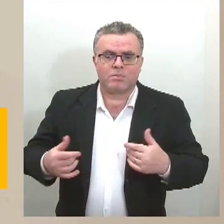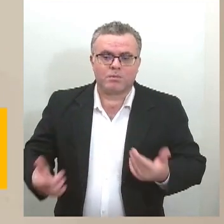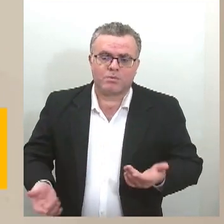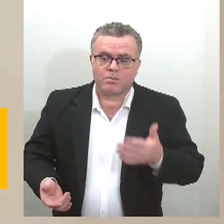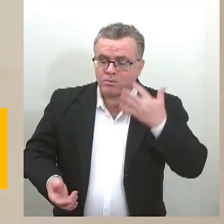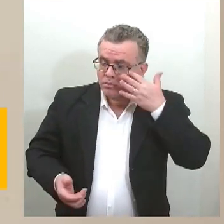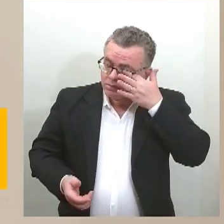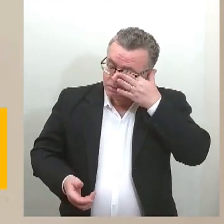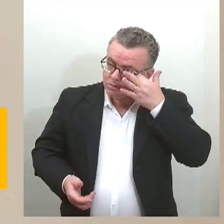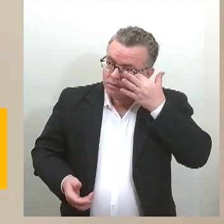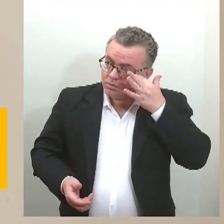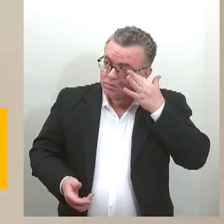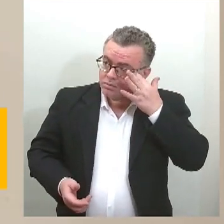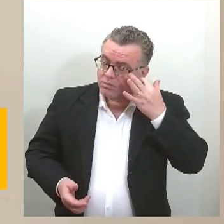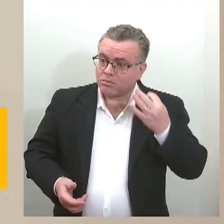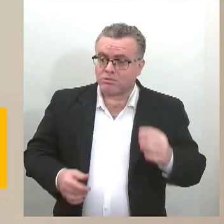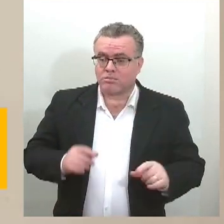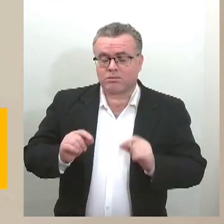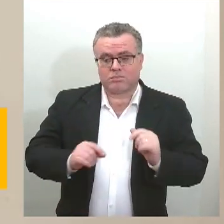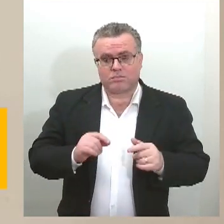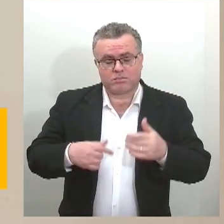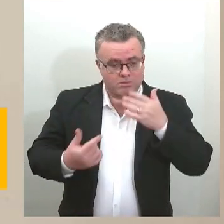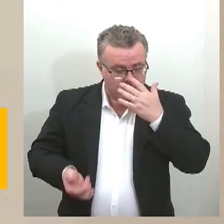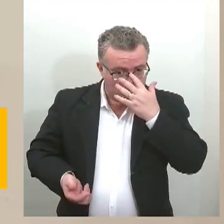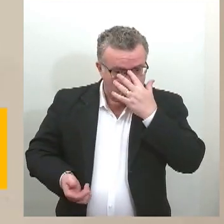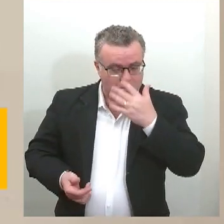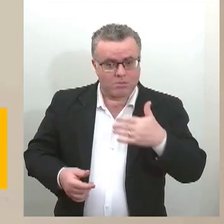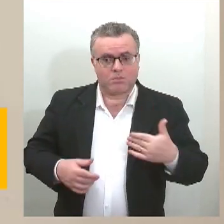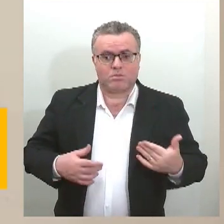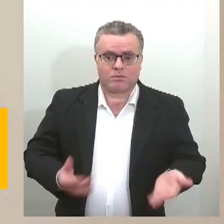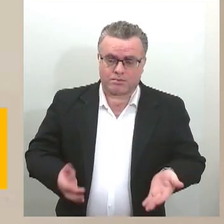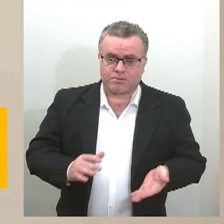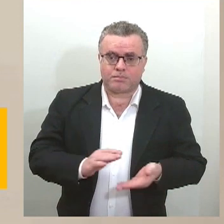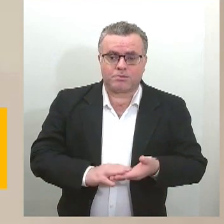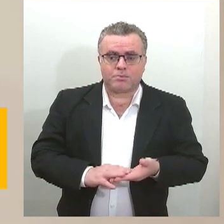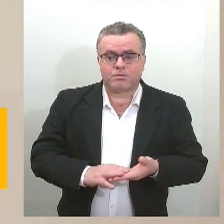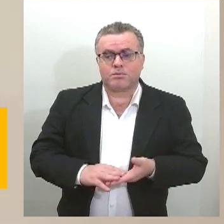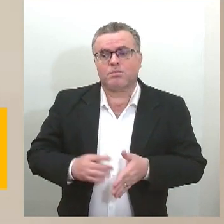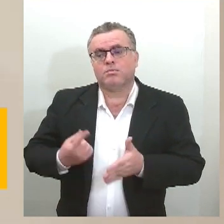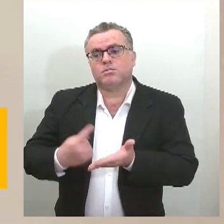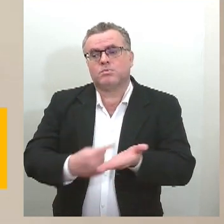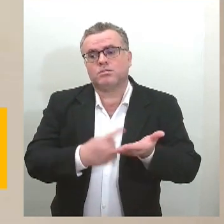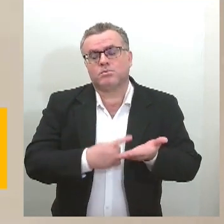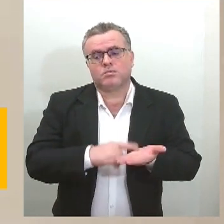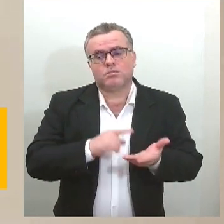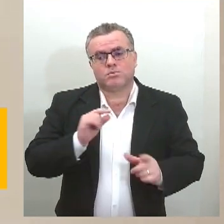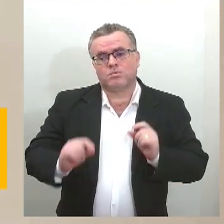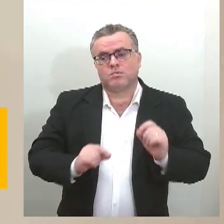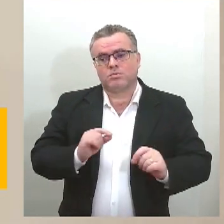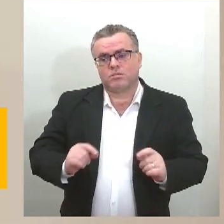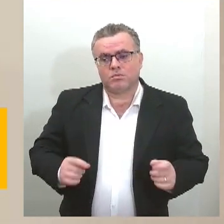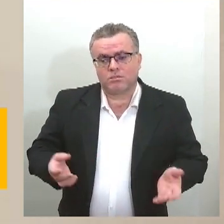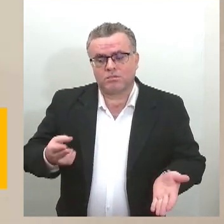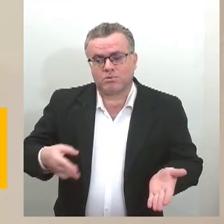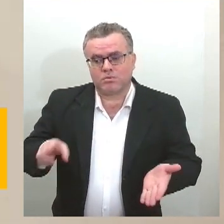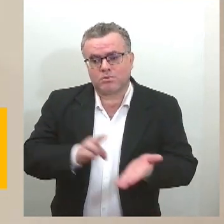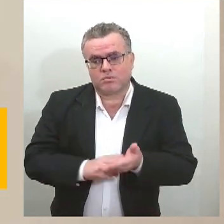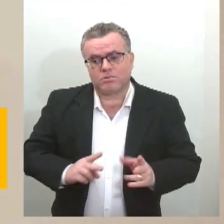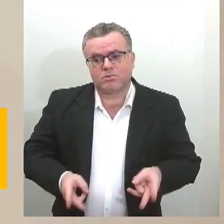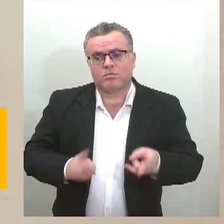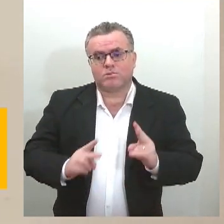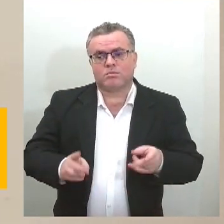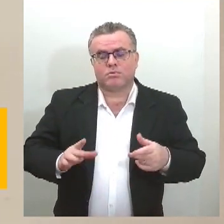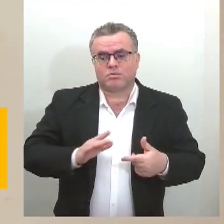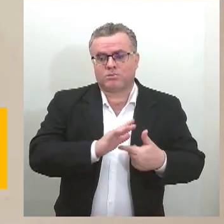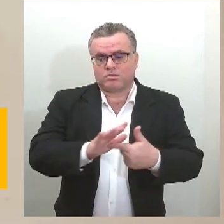crônicas. Então, quando a gente traz essa pauta para a casa legisladora, quando a gente discute temas